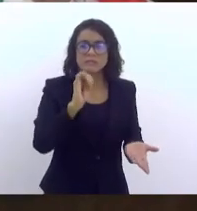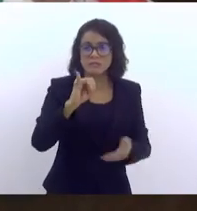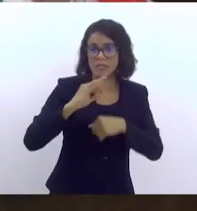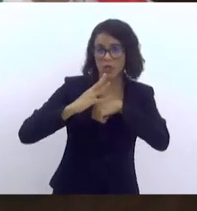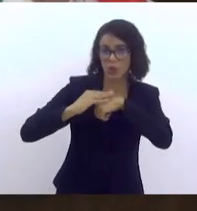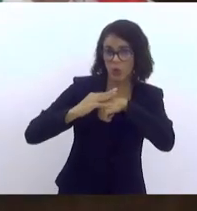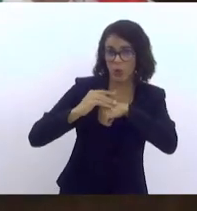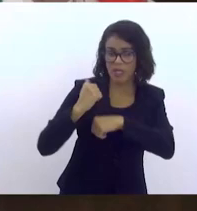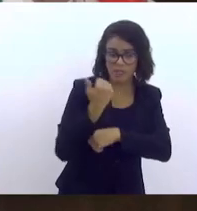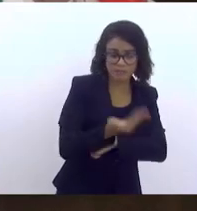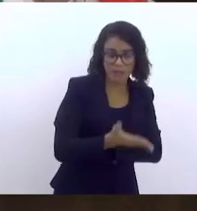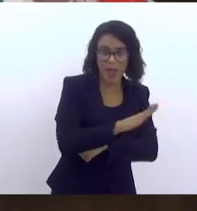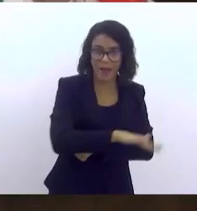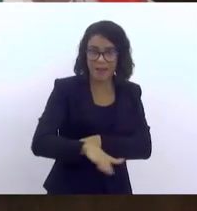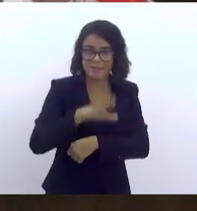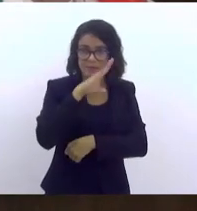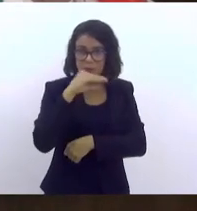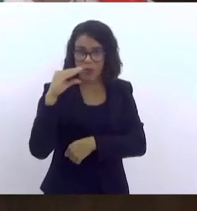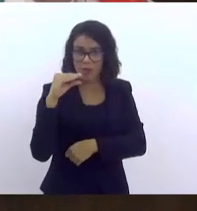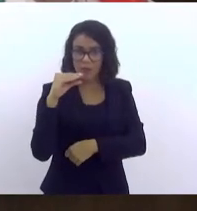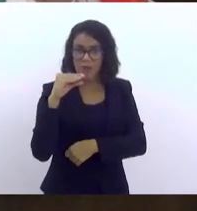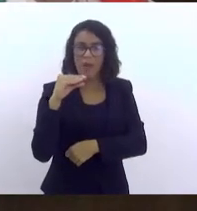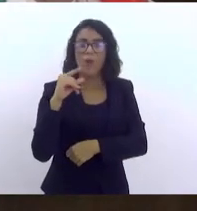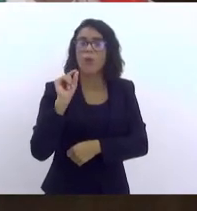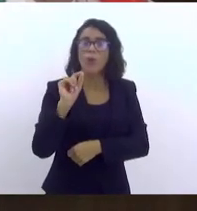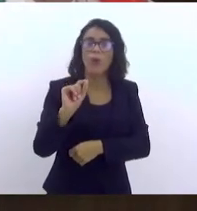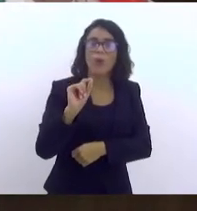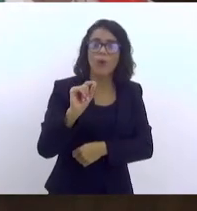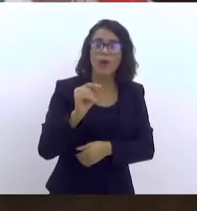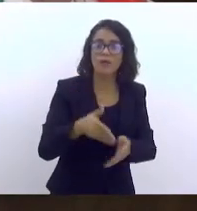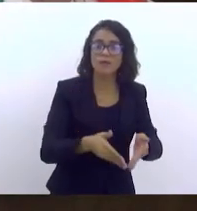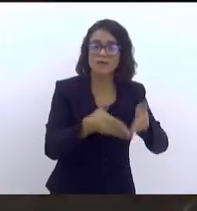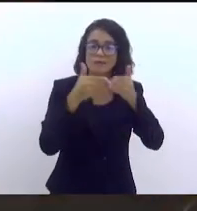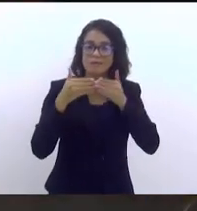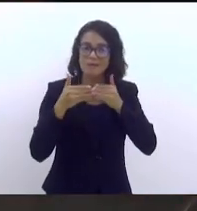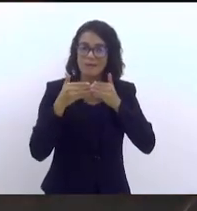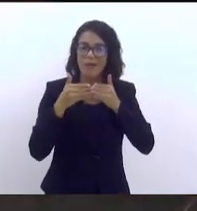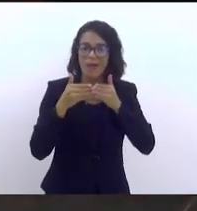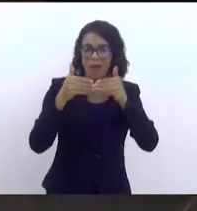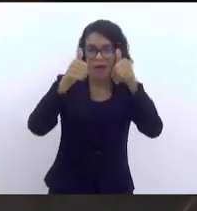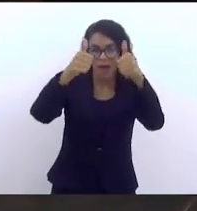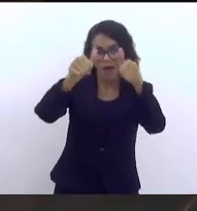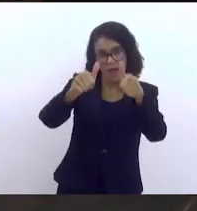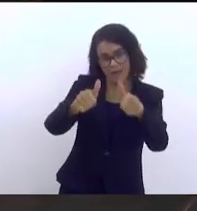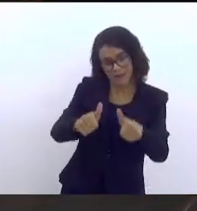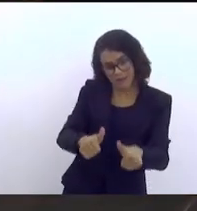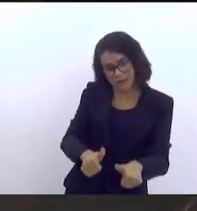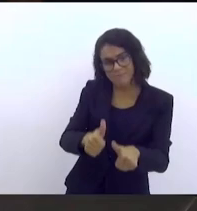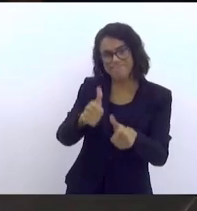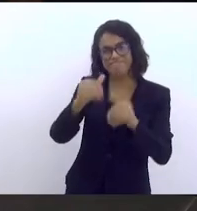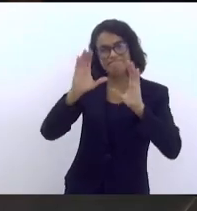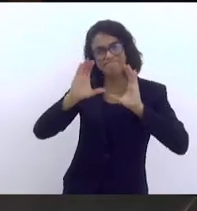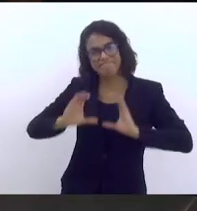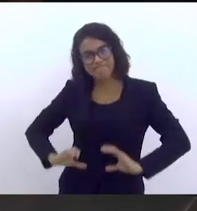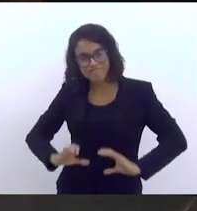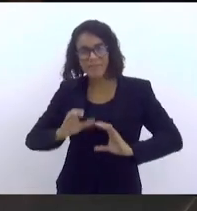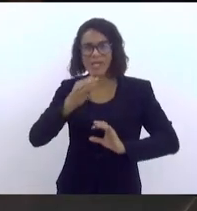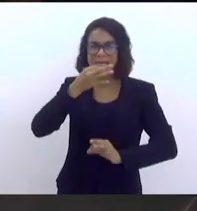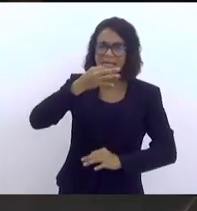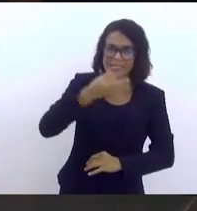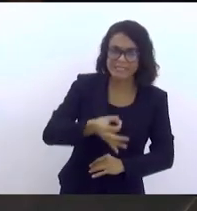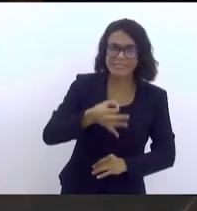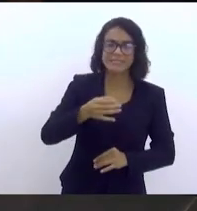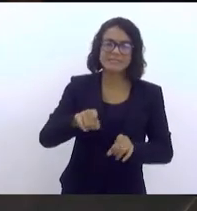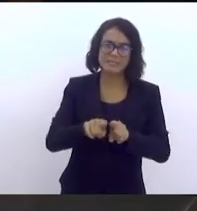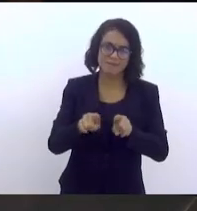patologizamos a criança e o adolescente dispensamos A análise crítica dos imperativos categóricos da nossa